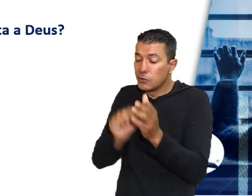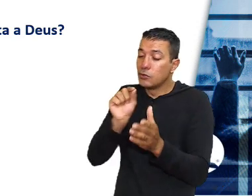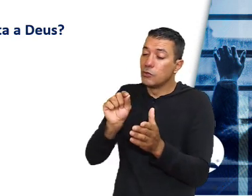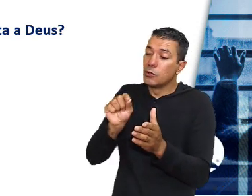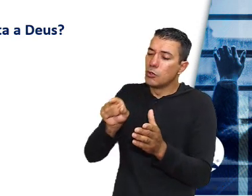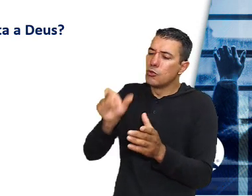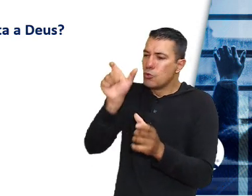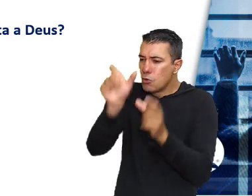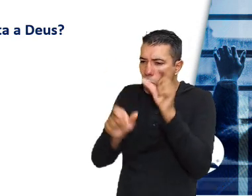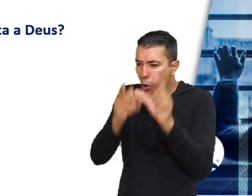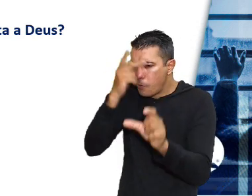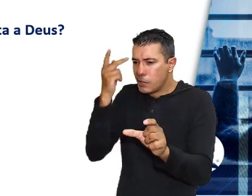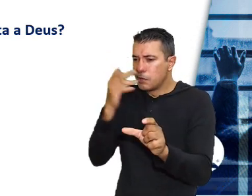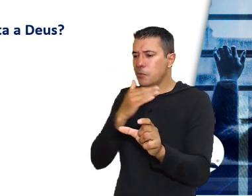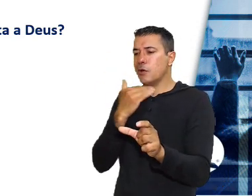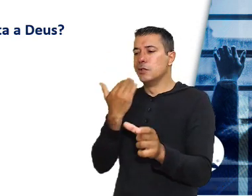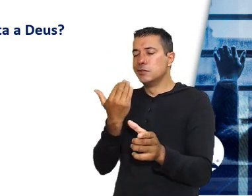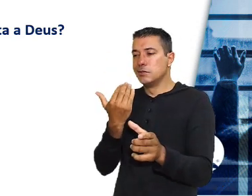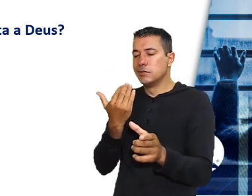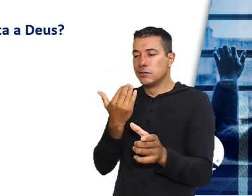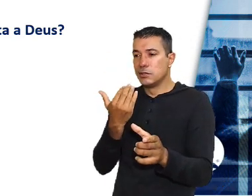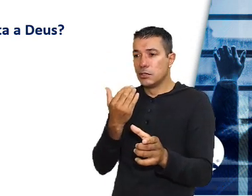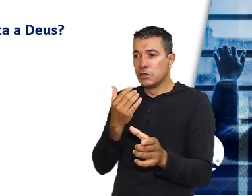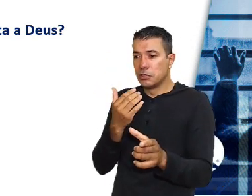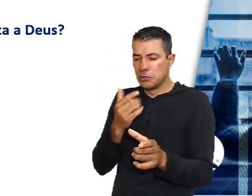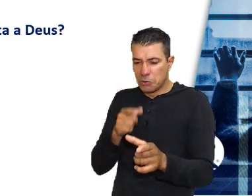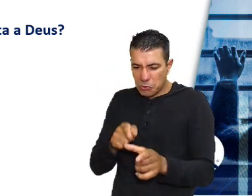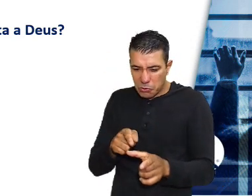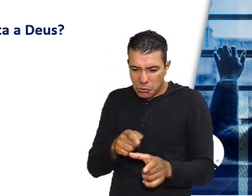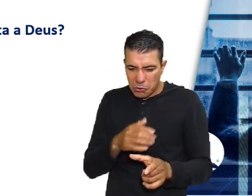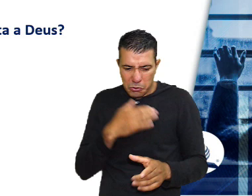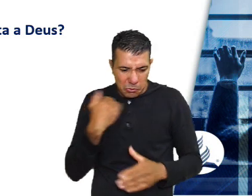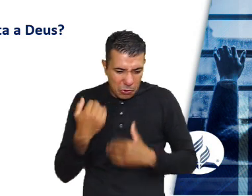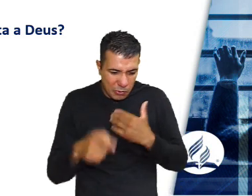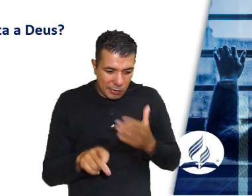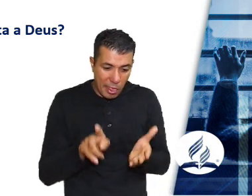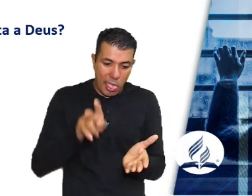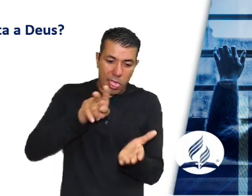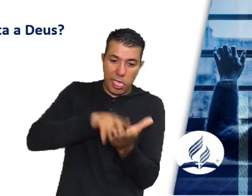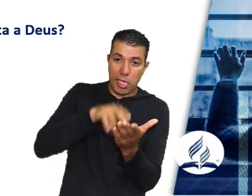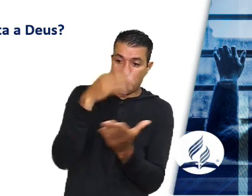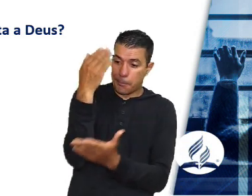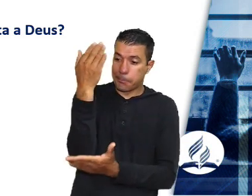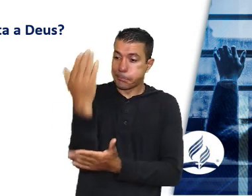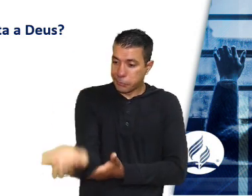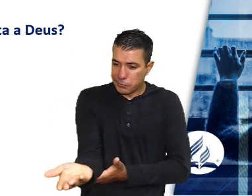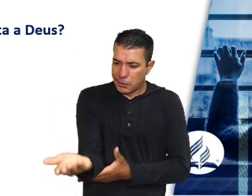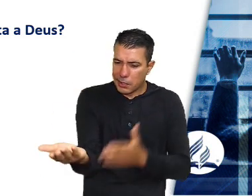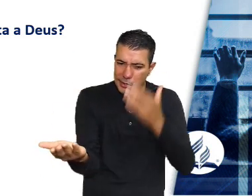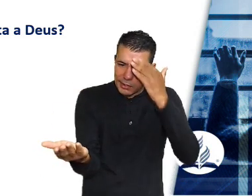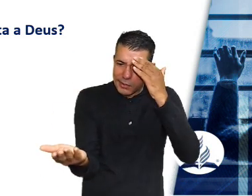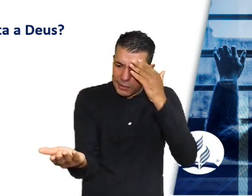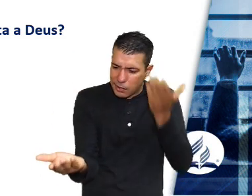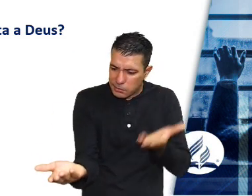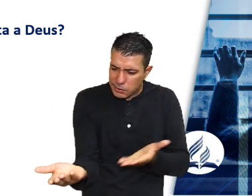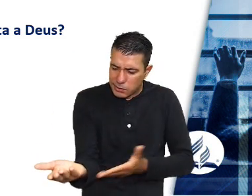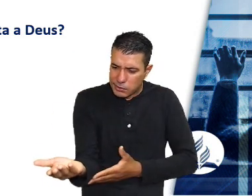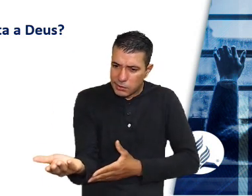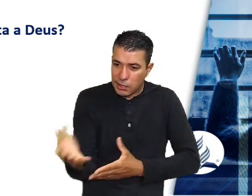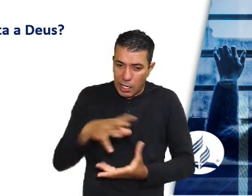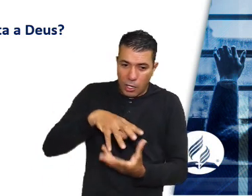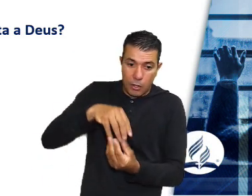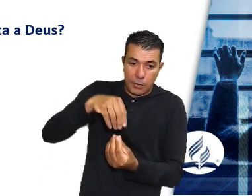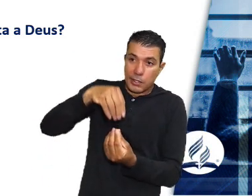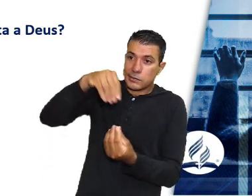quando o homem morre, os mortos, eles sabem alguma coisa sobre os que vivem? Preste atenção nessa pergunta. Outra coisa, a sua alma é